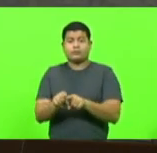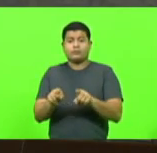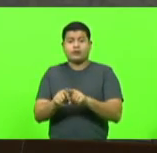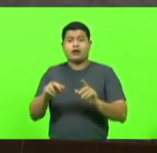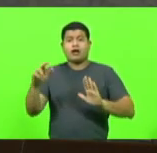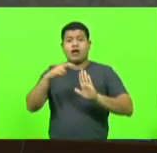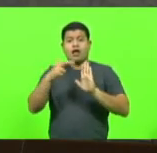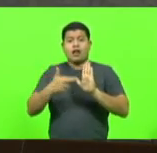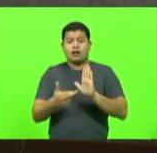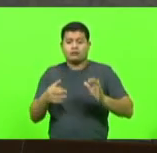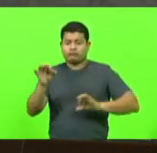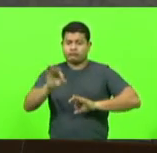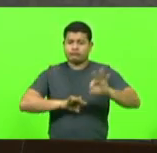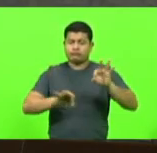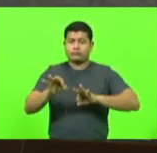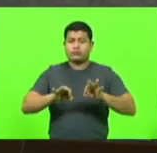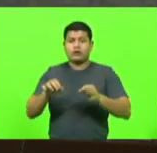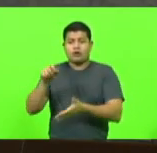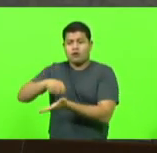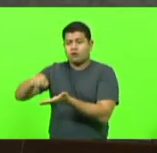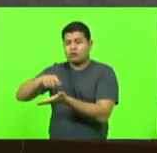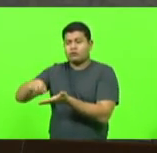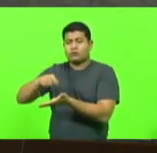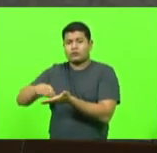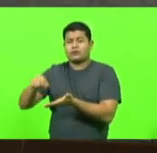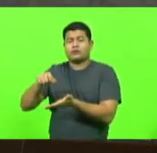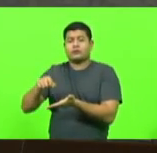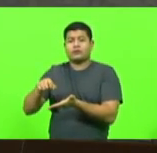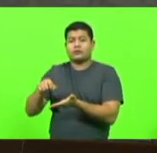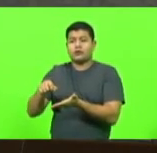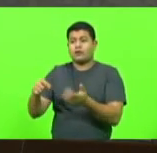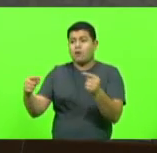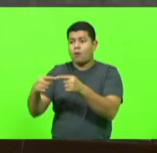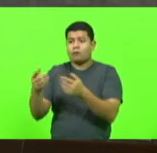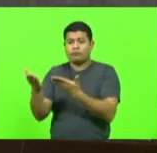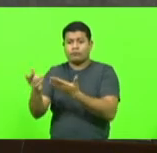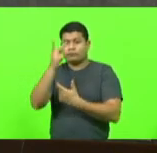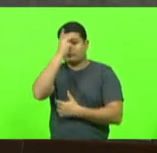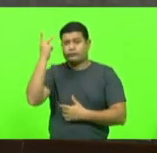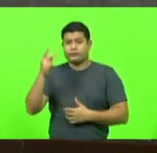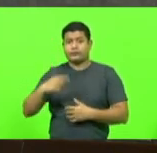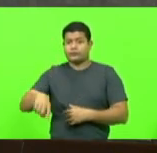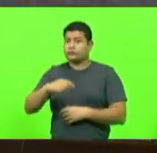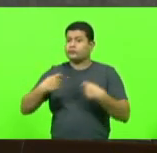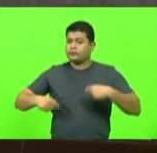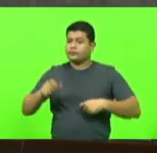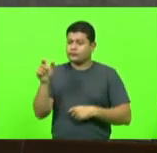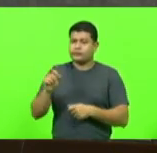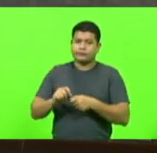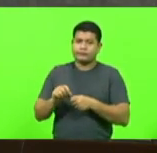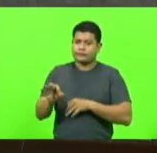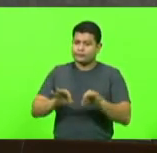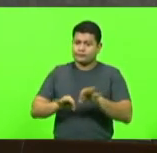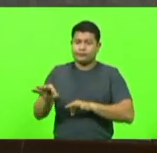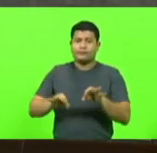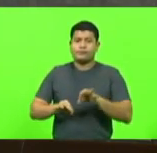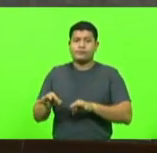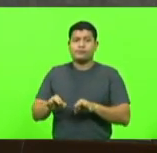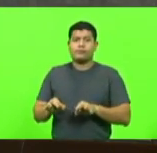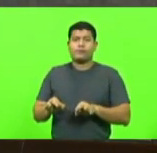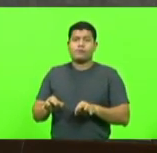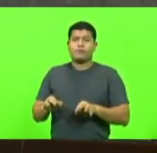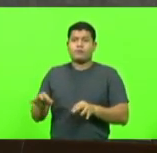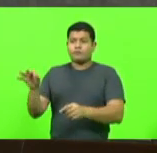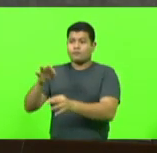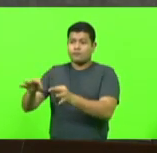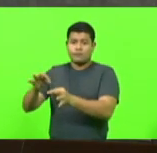fazer as anotações de prontuário, porque isso nós temos que fazer, né? E qualquer instituição